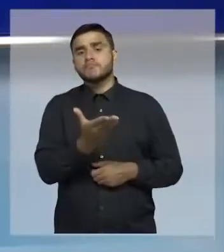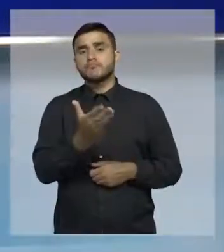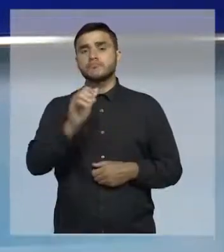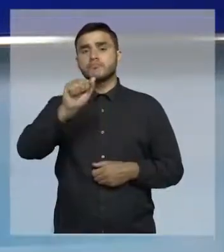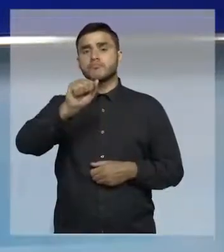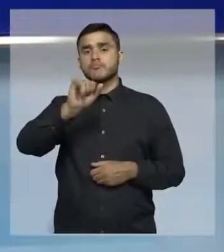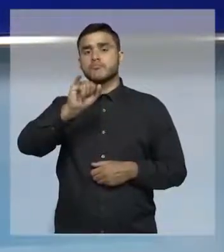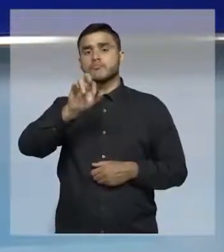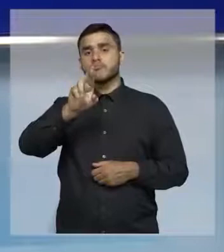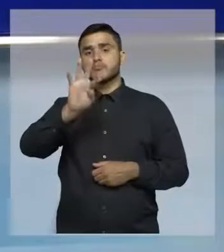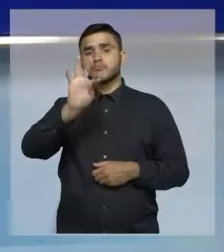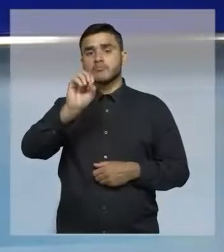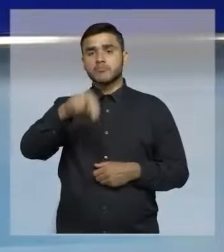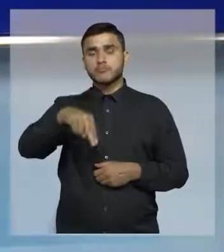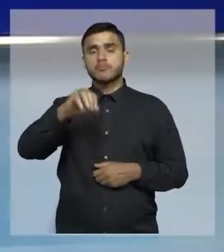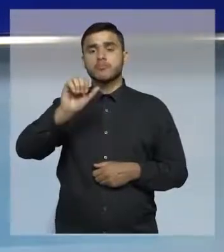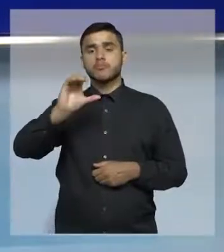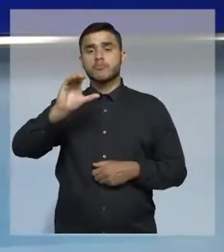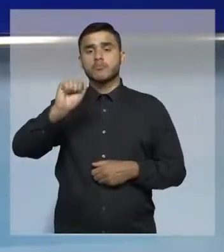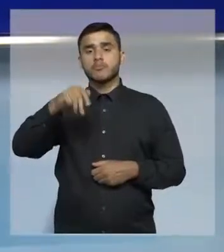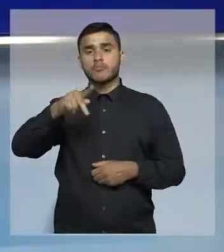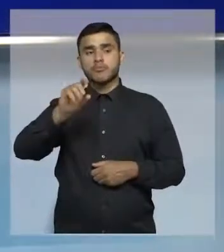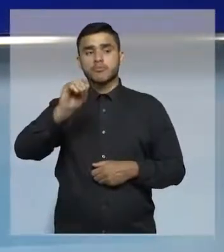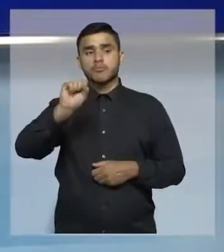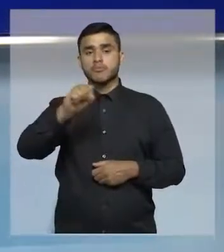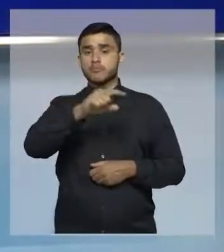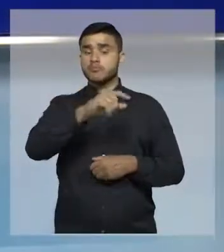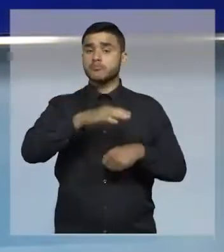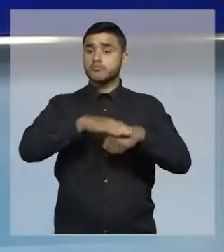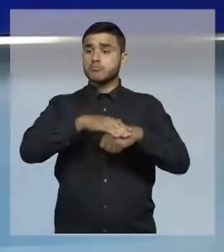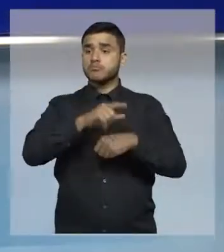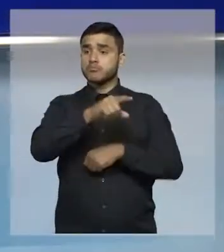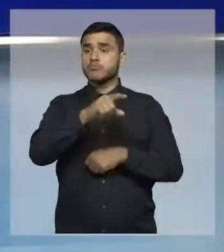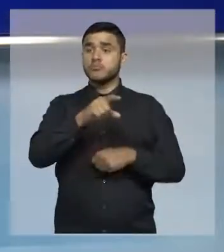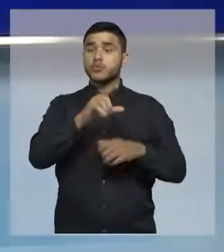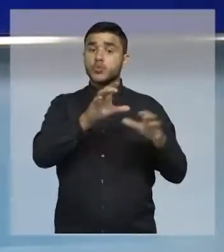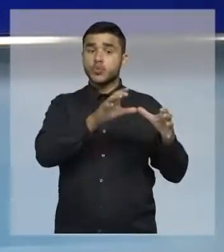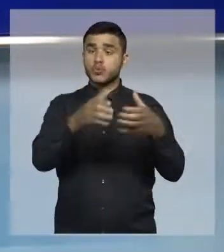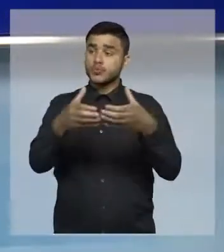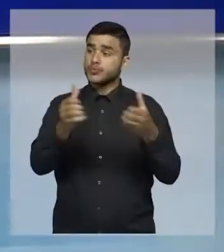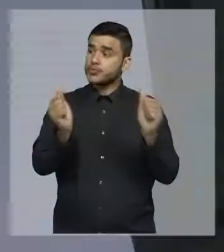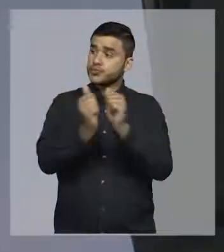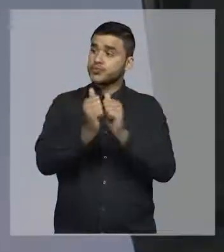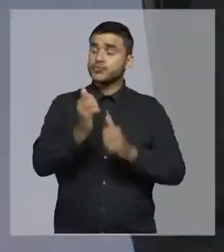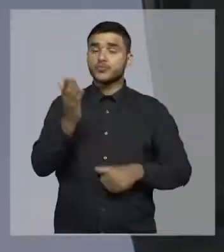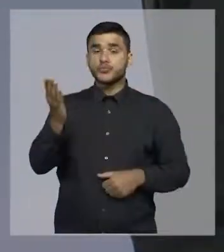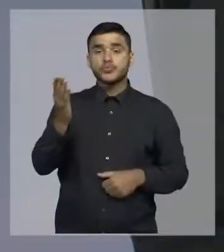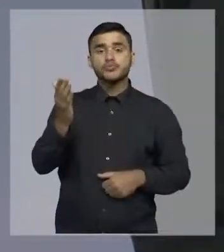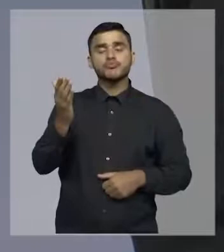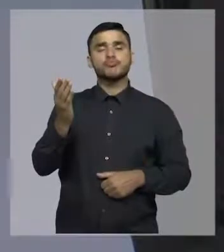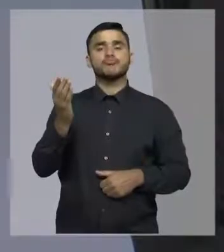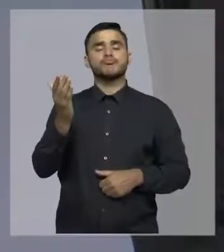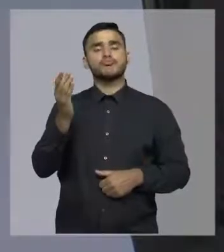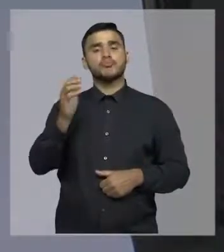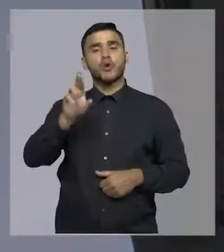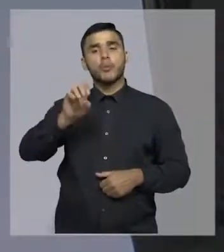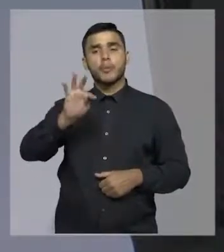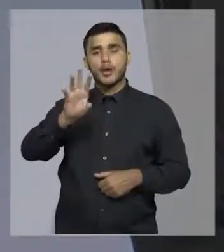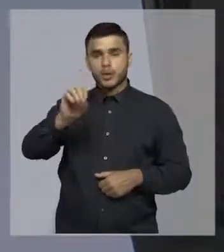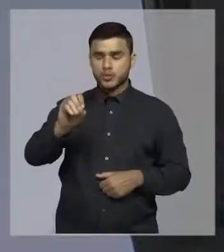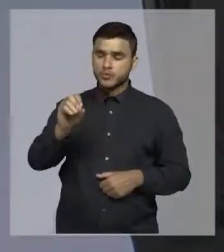Ayrton Campos, portanto, assessor do professor Roberto Martins Rodrigues. Senhores, eu queria